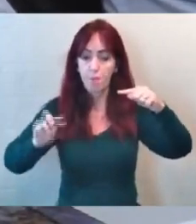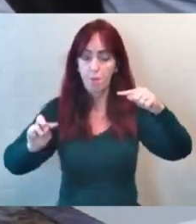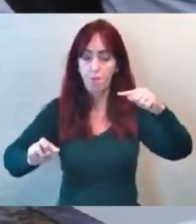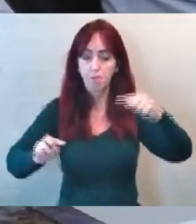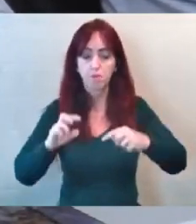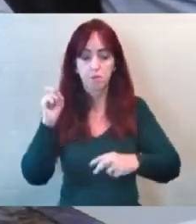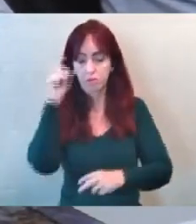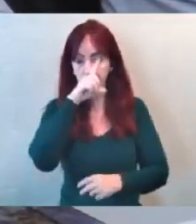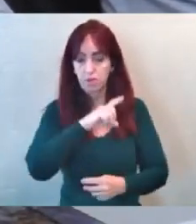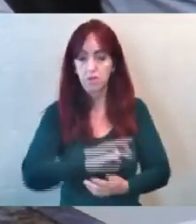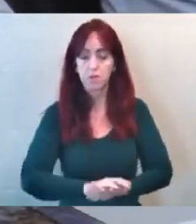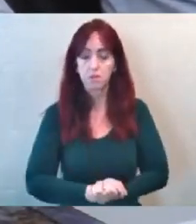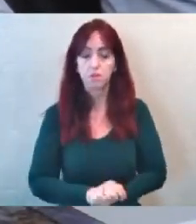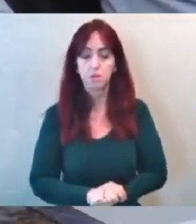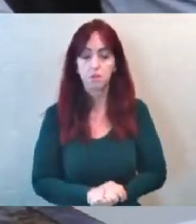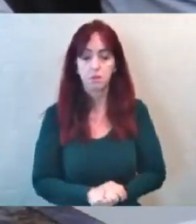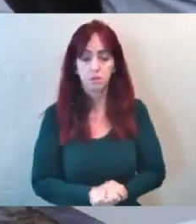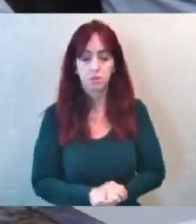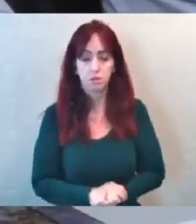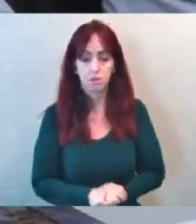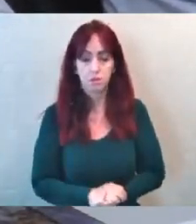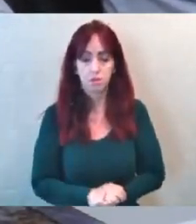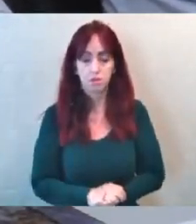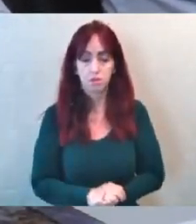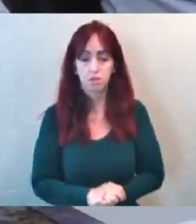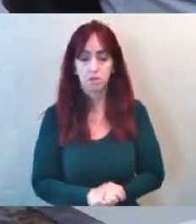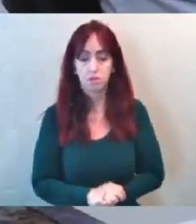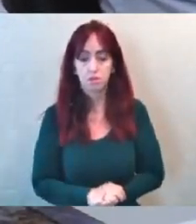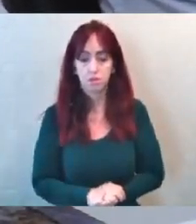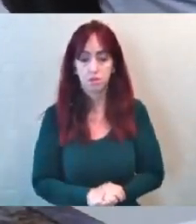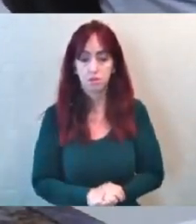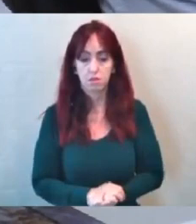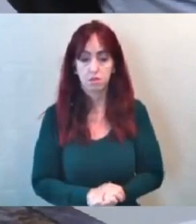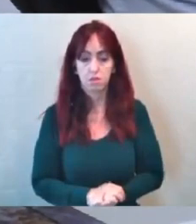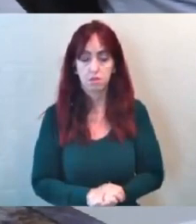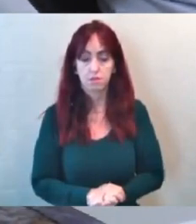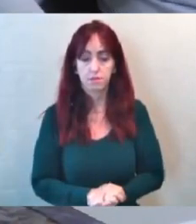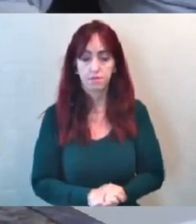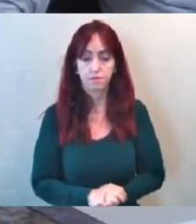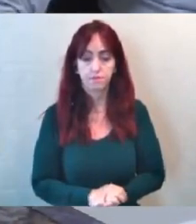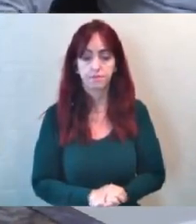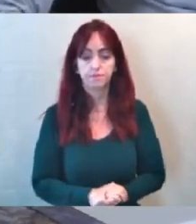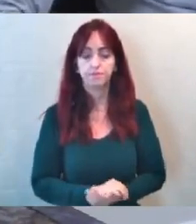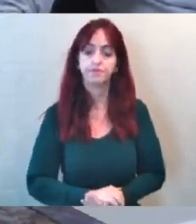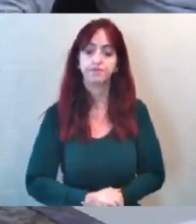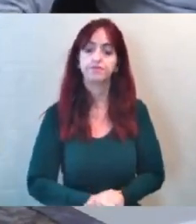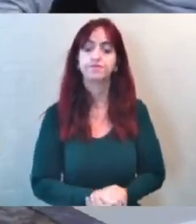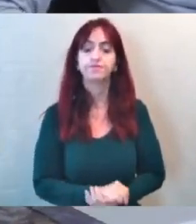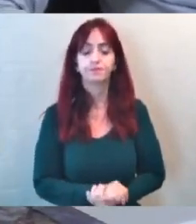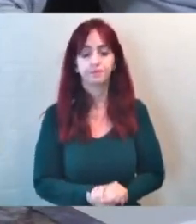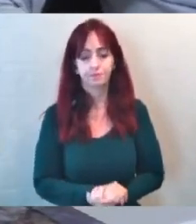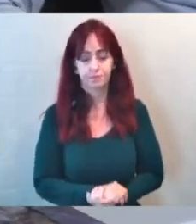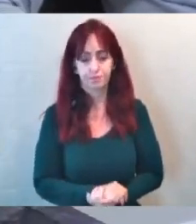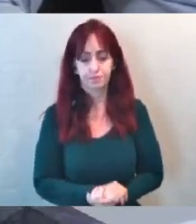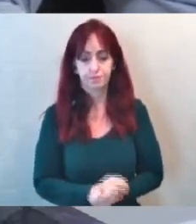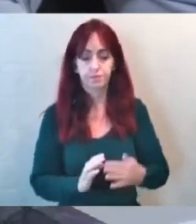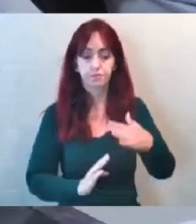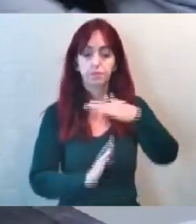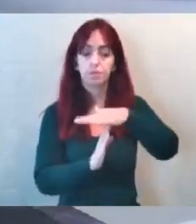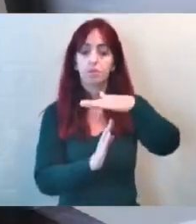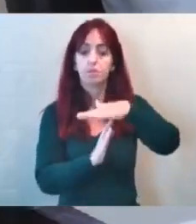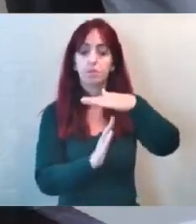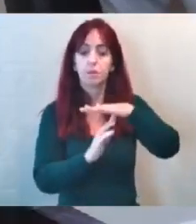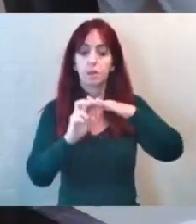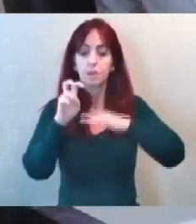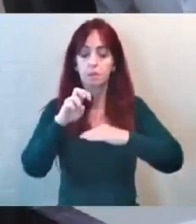Se o senhor puder sair e entrar novamente, talvez o problema possa ser solucionado, por gentileza. Tá. Eu vou suspender a reunião, então, por 5